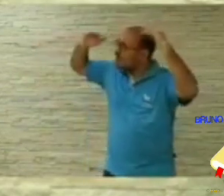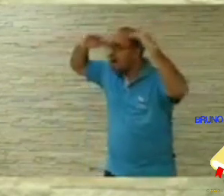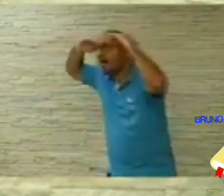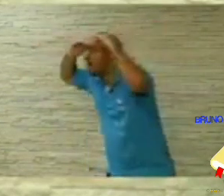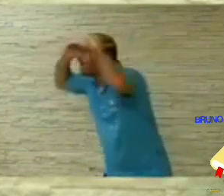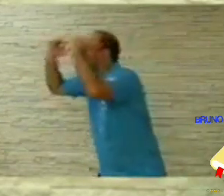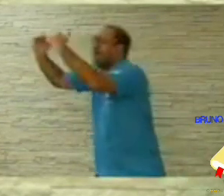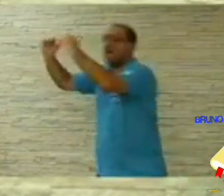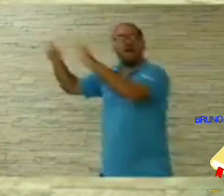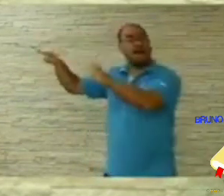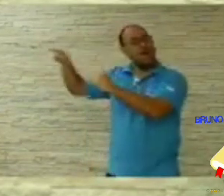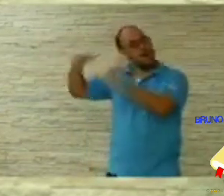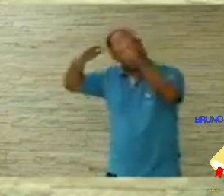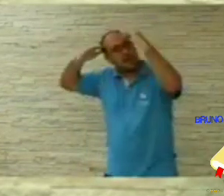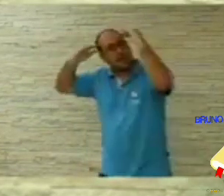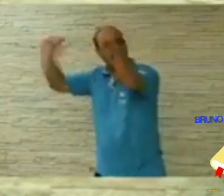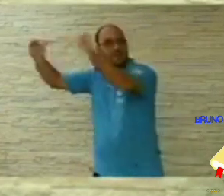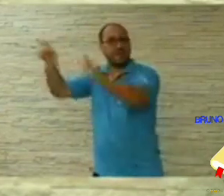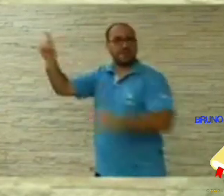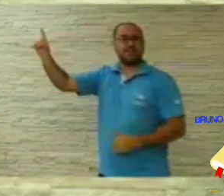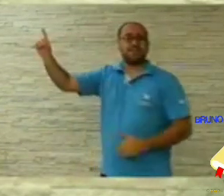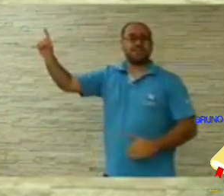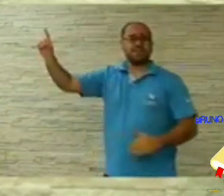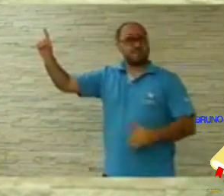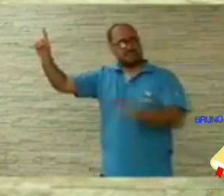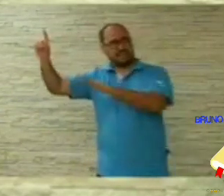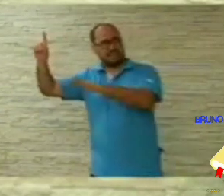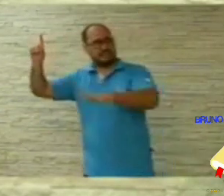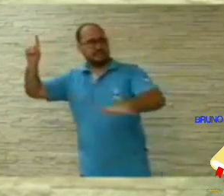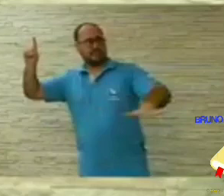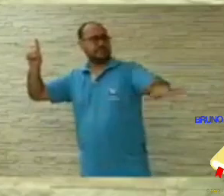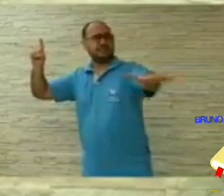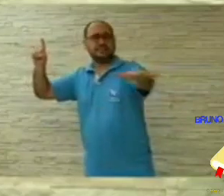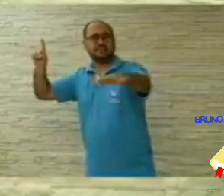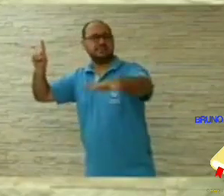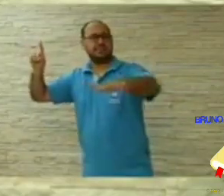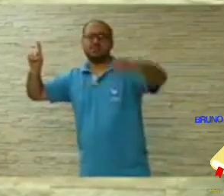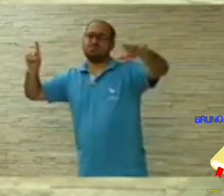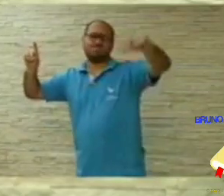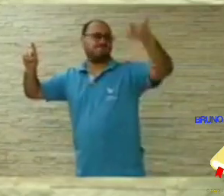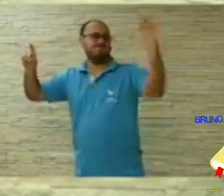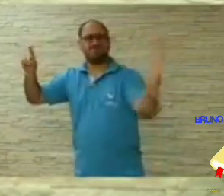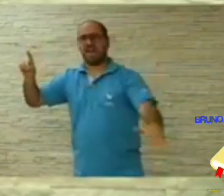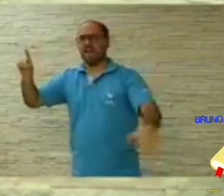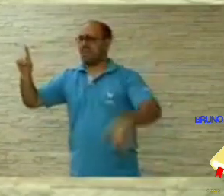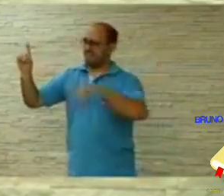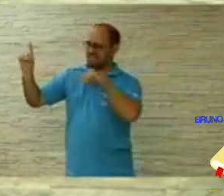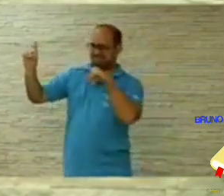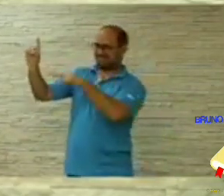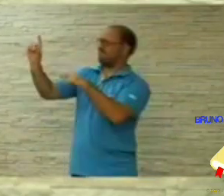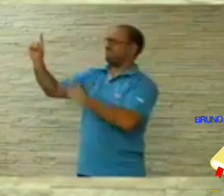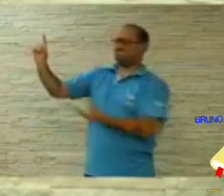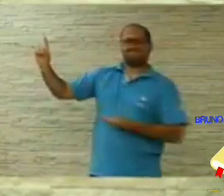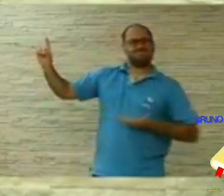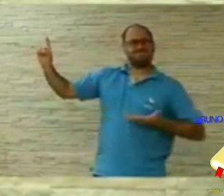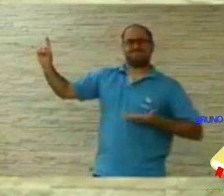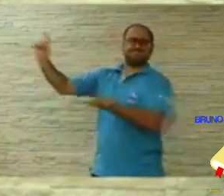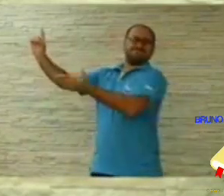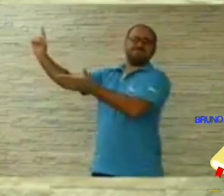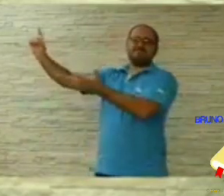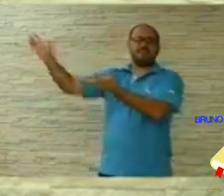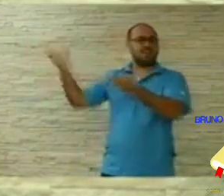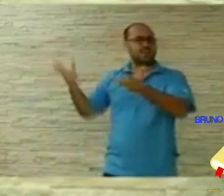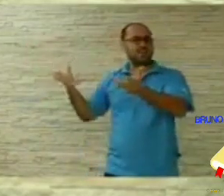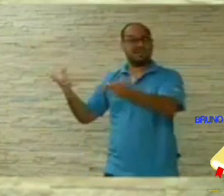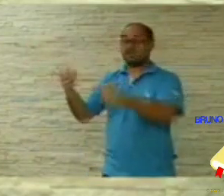maior do que qualquer outra divindade, do que qualquer outro Deus que possa existir. Porque, na realidade, nós adoramos o